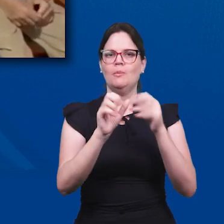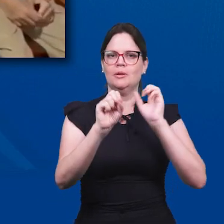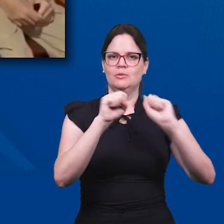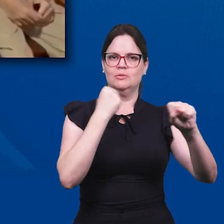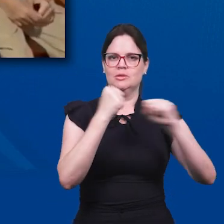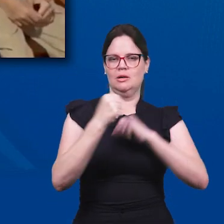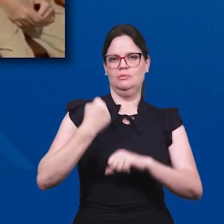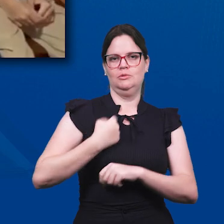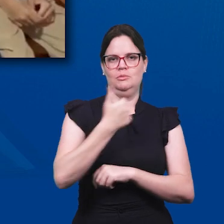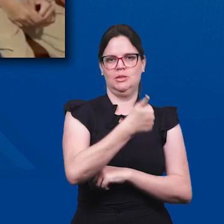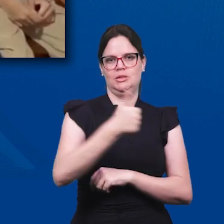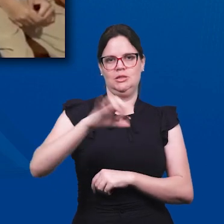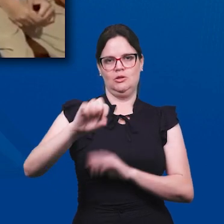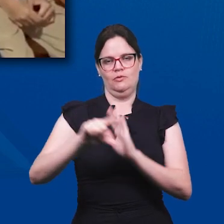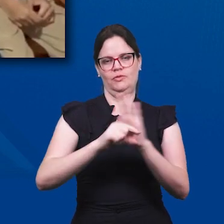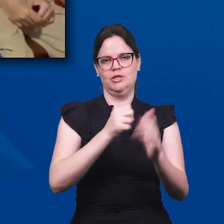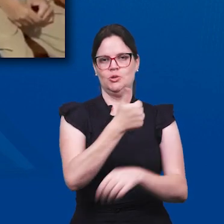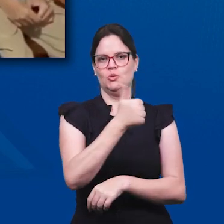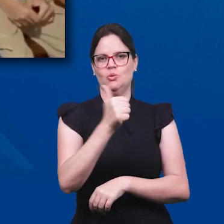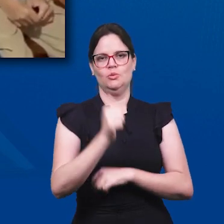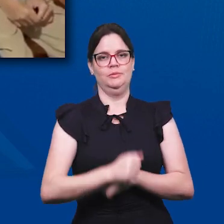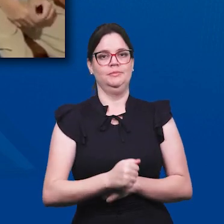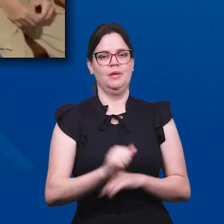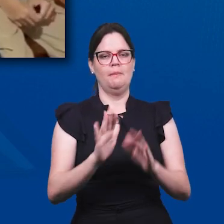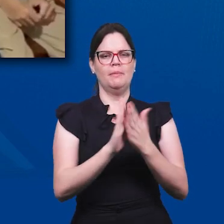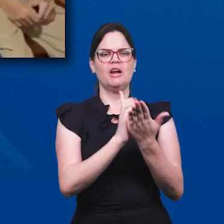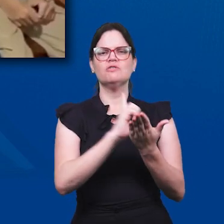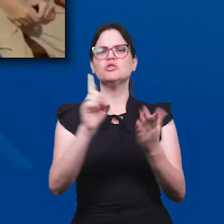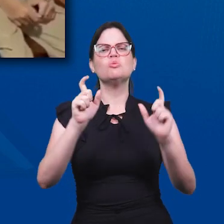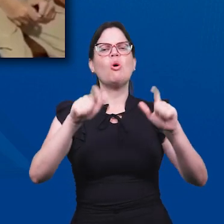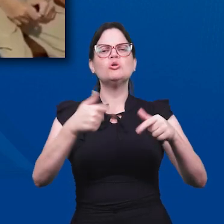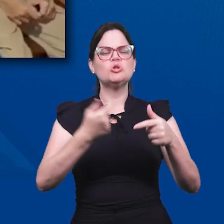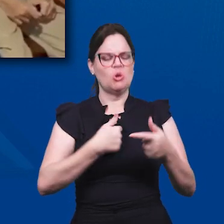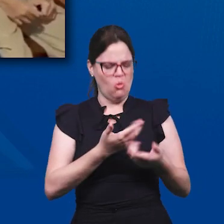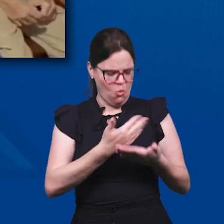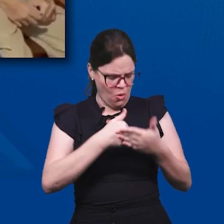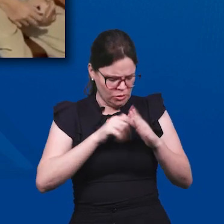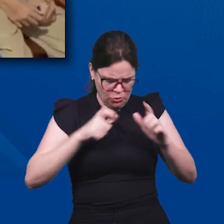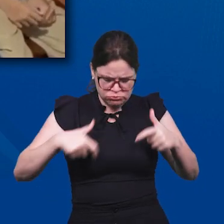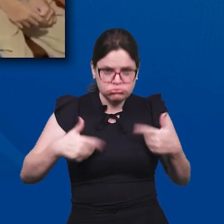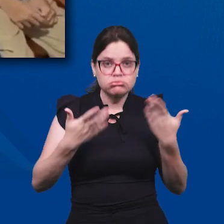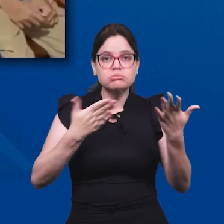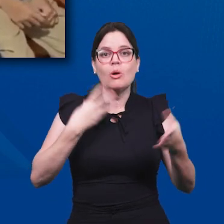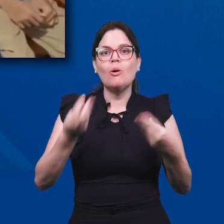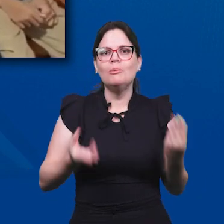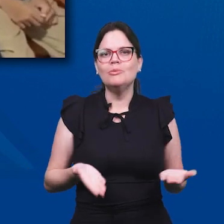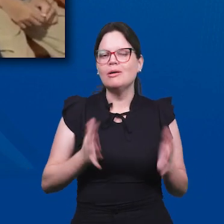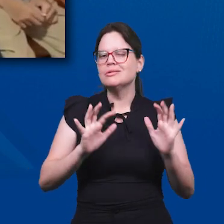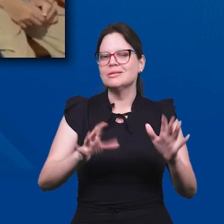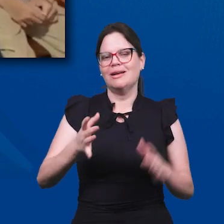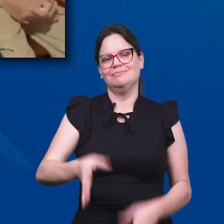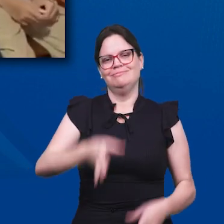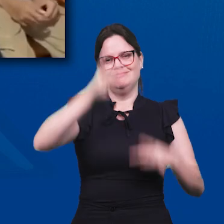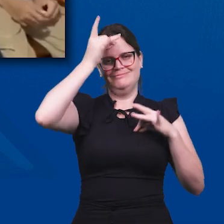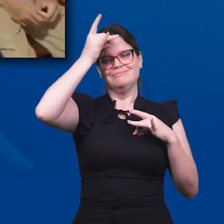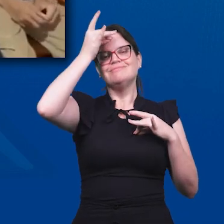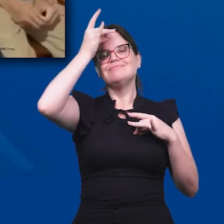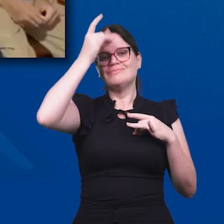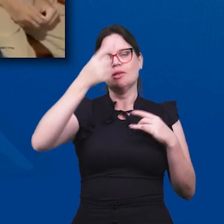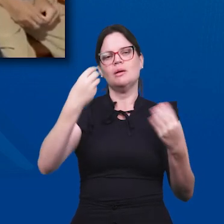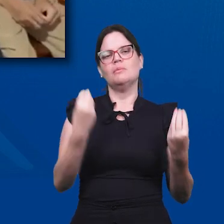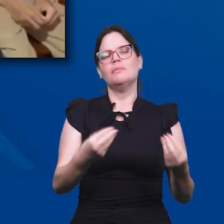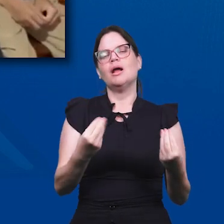escondeu. Comparando com Salmo 119, 11. Onde devemos guardar a palavra de Deus? No nosso